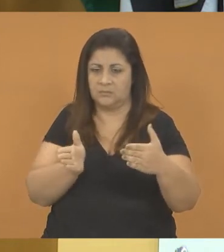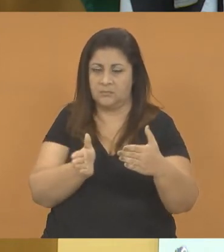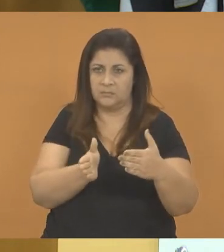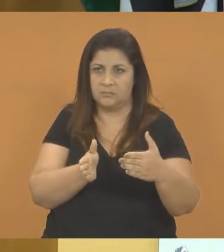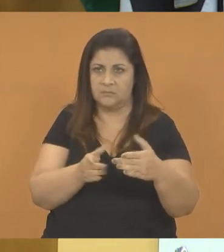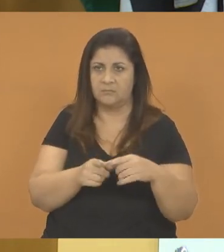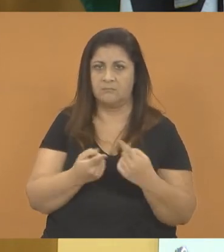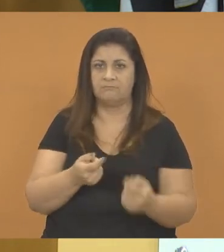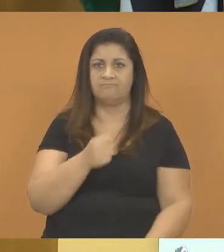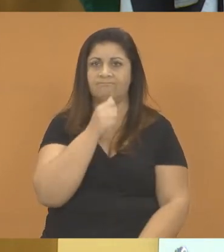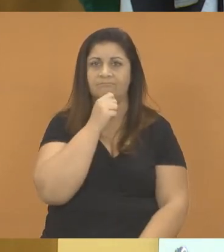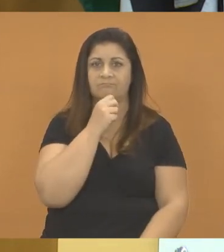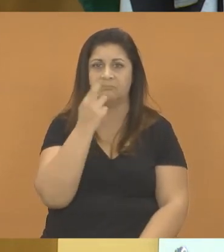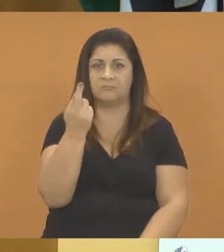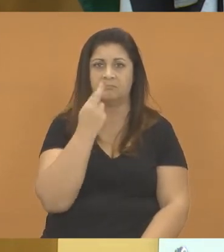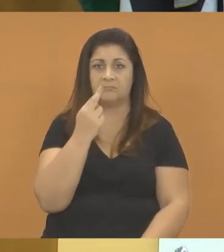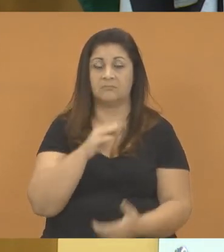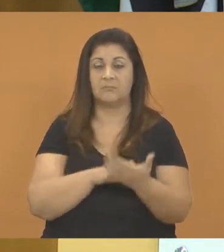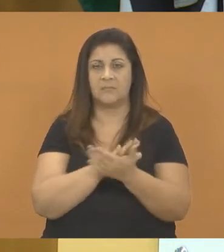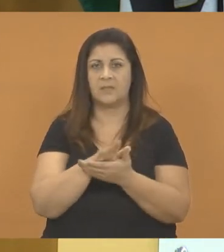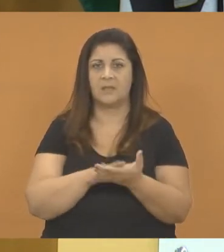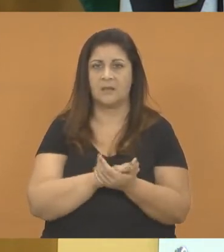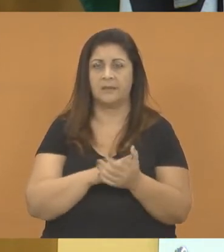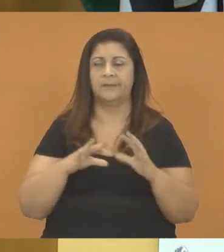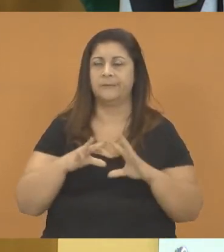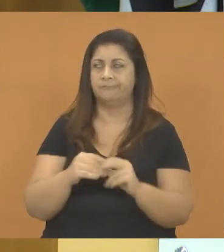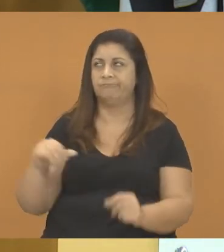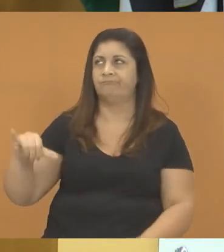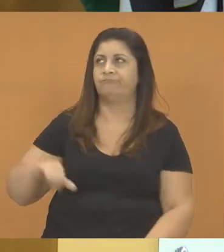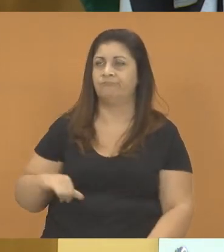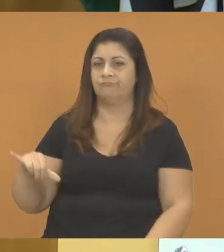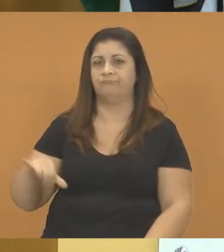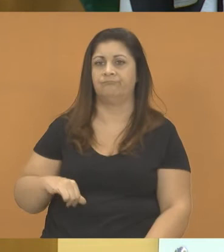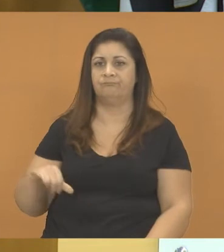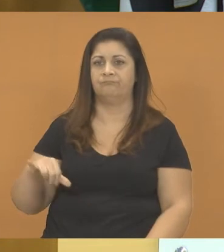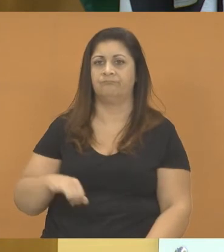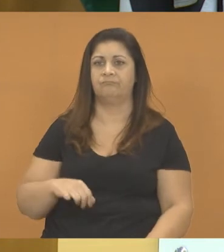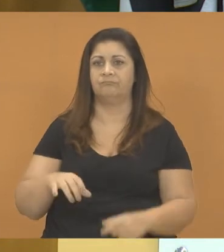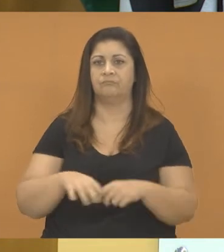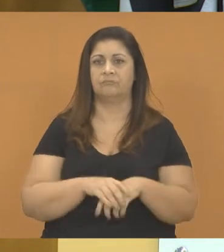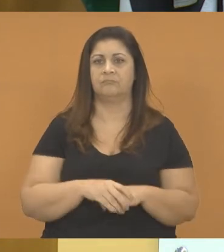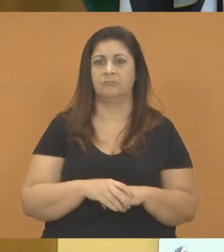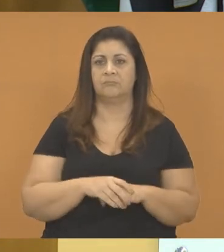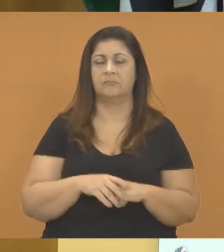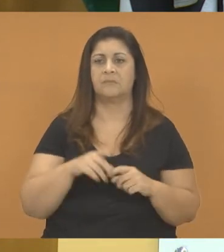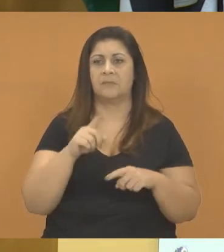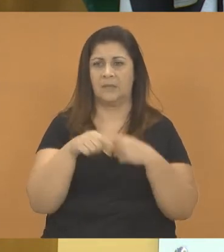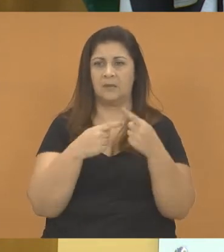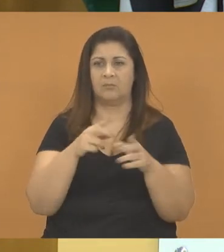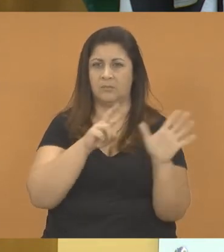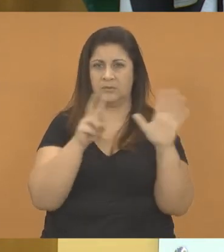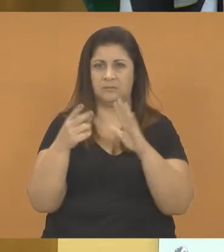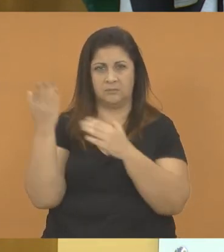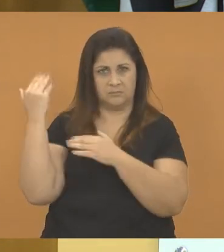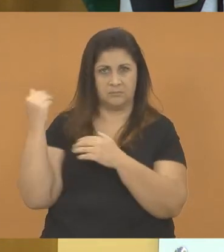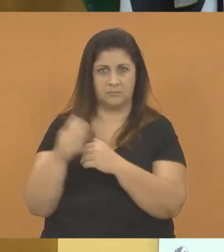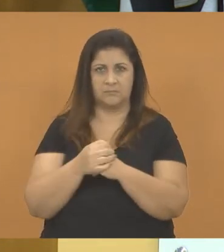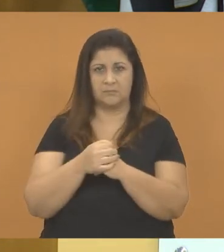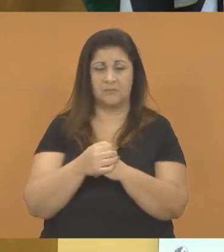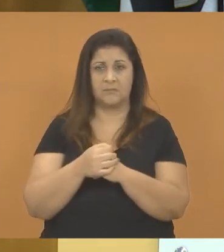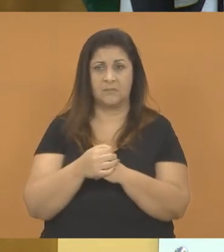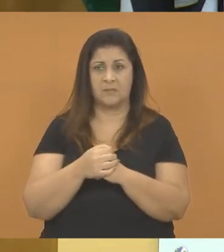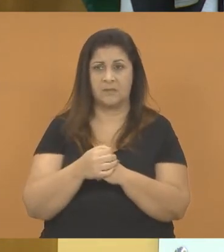não tivemos resposta a população de lá ficou sofrendo sofrendo e depois a nossa cobrança semana passada o secretário ele